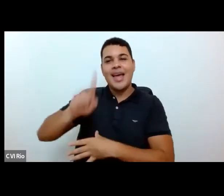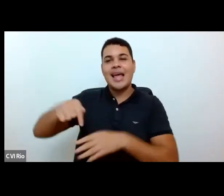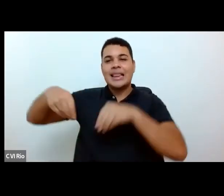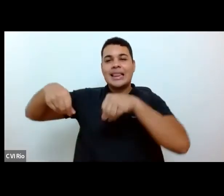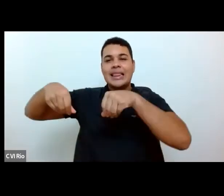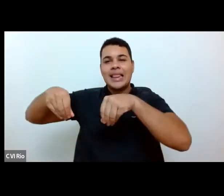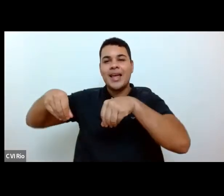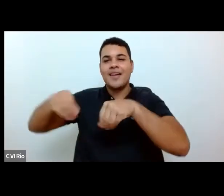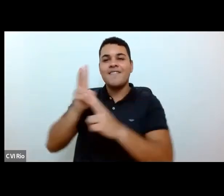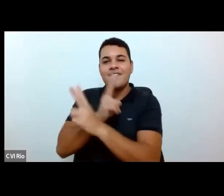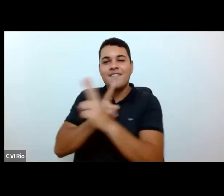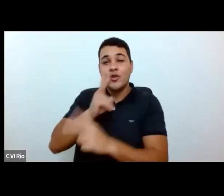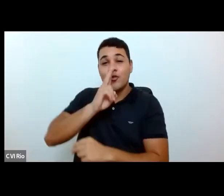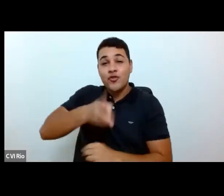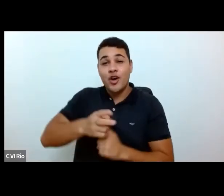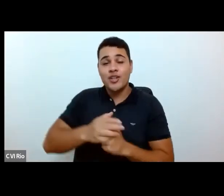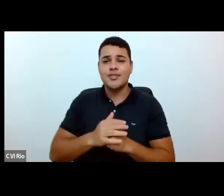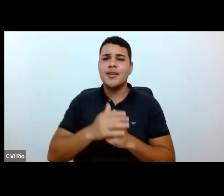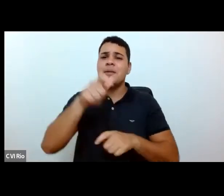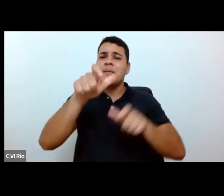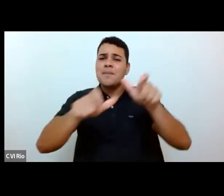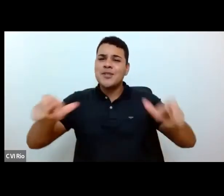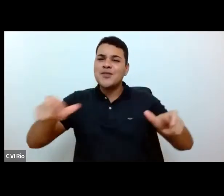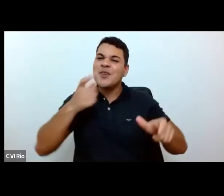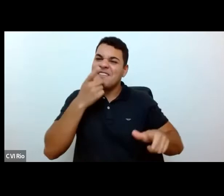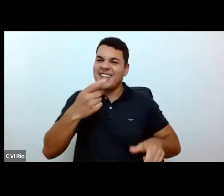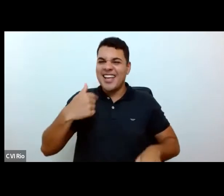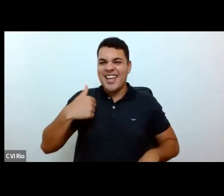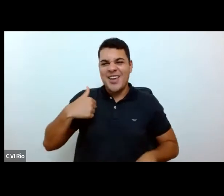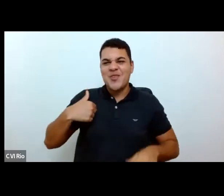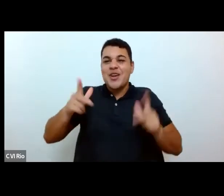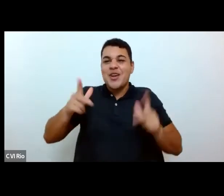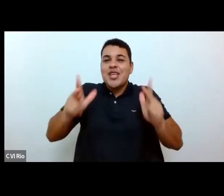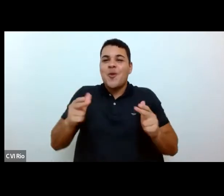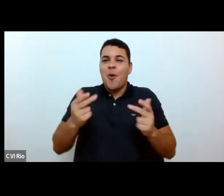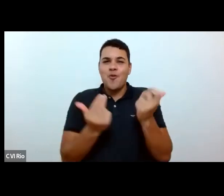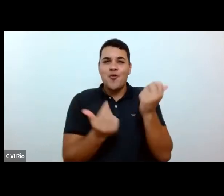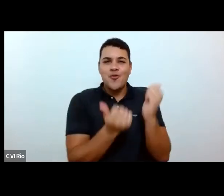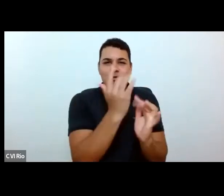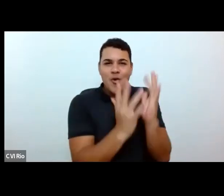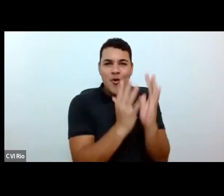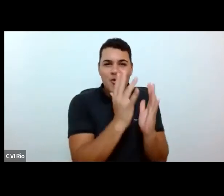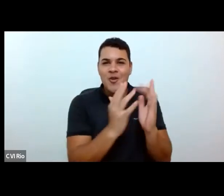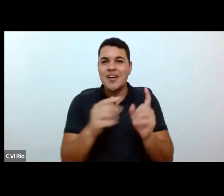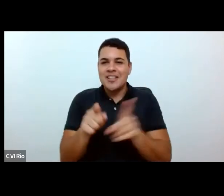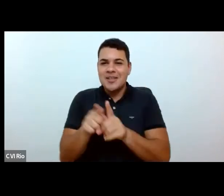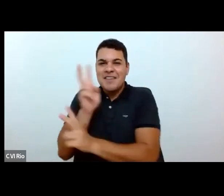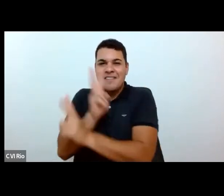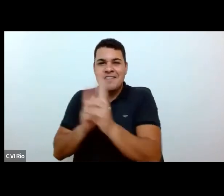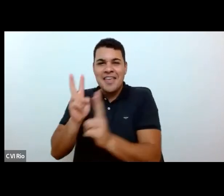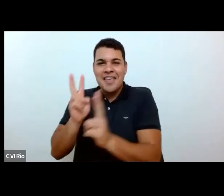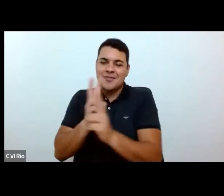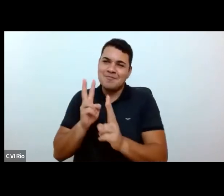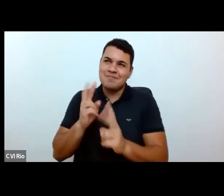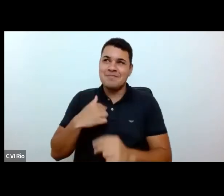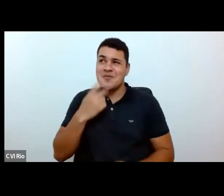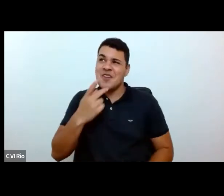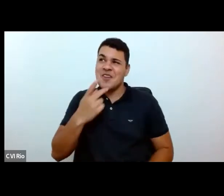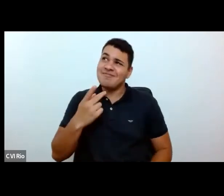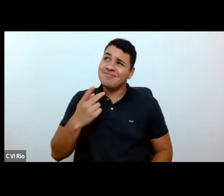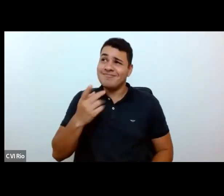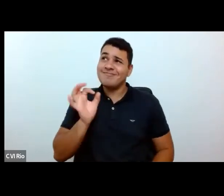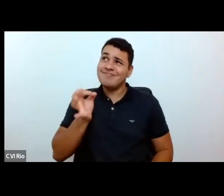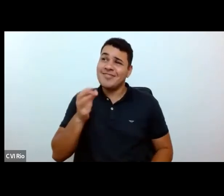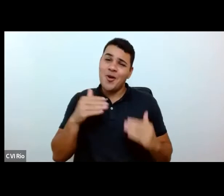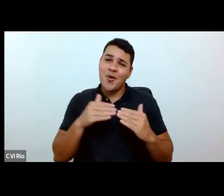As pessoas costumam dizer que eu sou fogo e vento e fogo, né? E eu concordo muito com isso, né? Eu acho que as